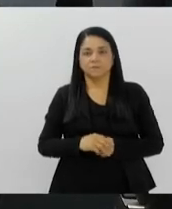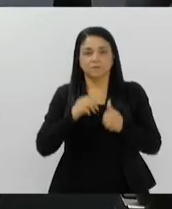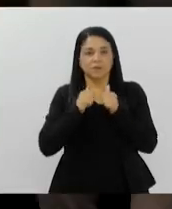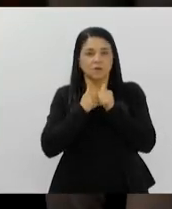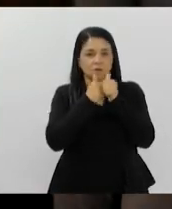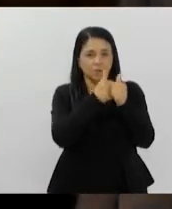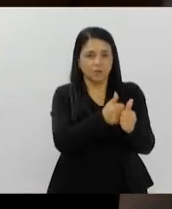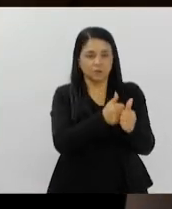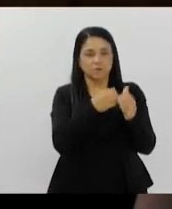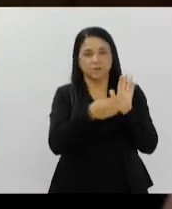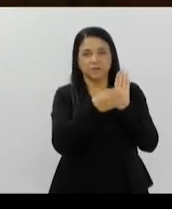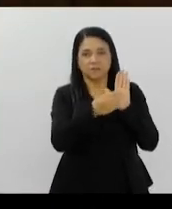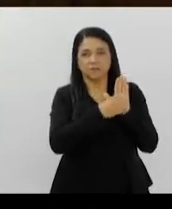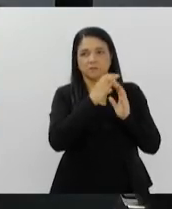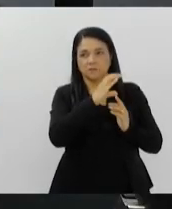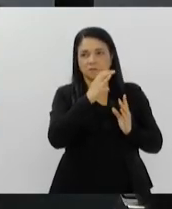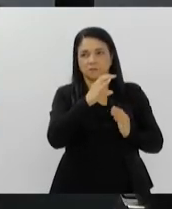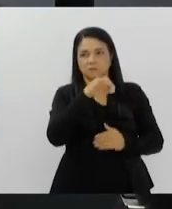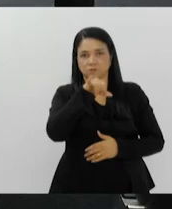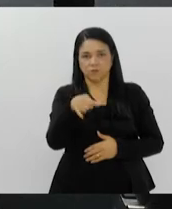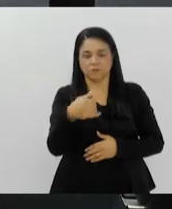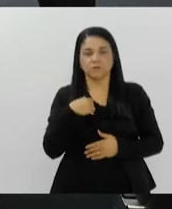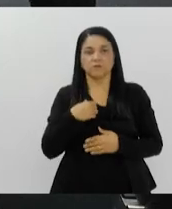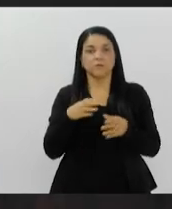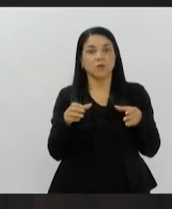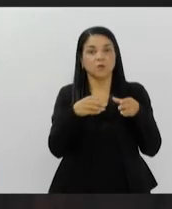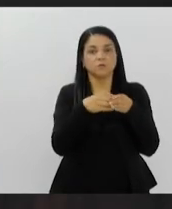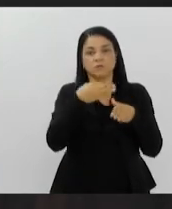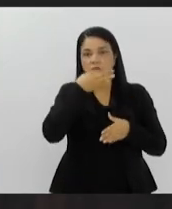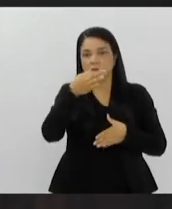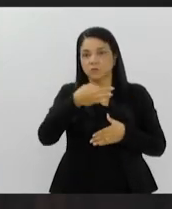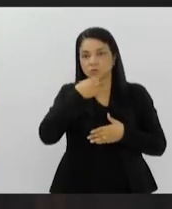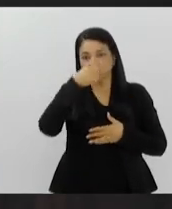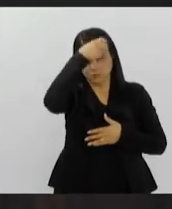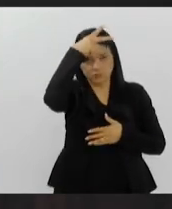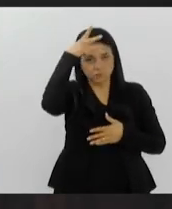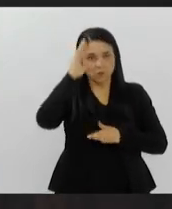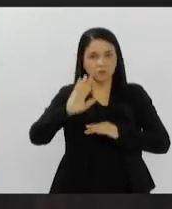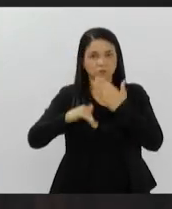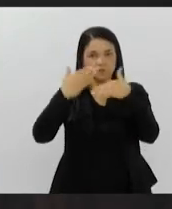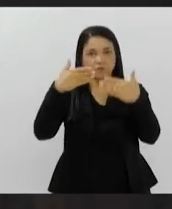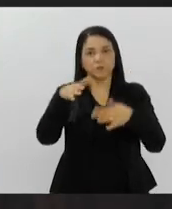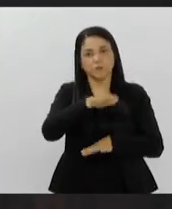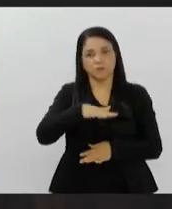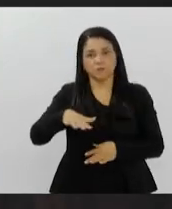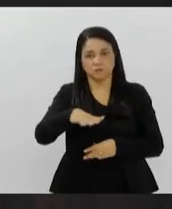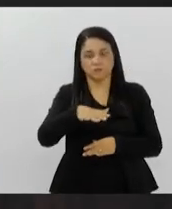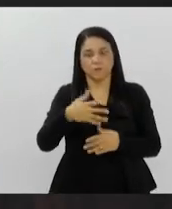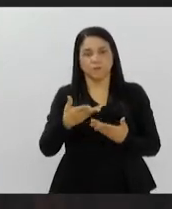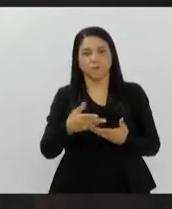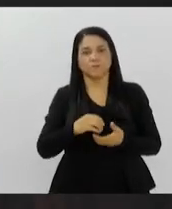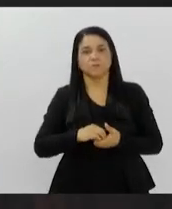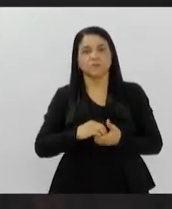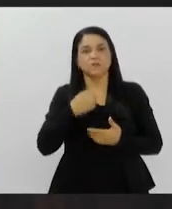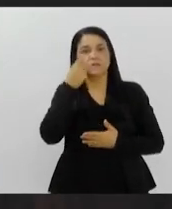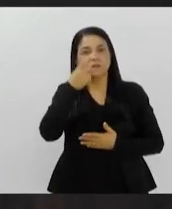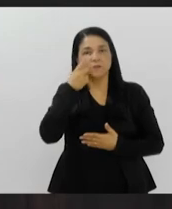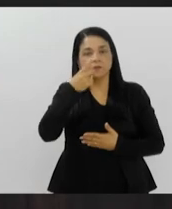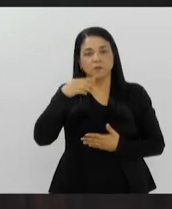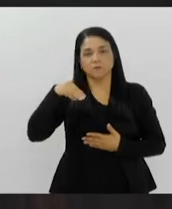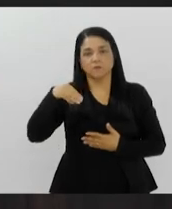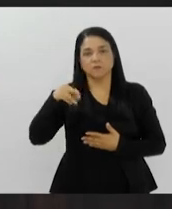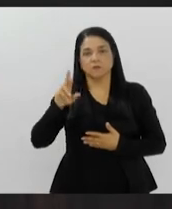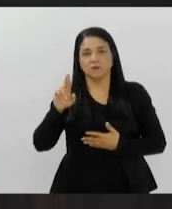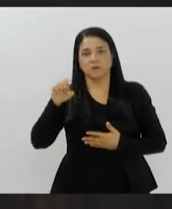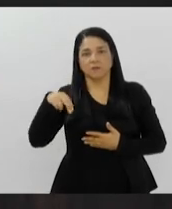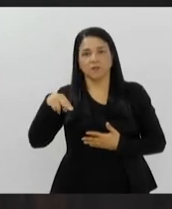Acompanhamos o parecer da CCJ. Pela Comissão de Assuntos Municipais e Desenvolvimento Regional, deputado Renato